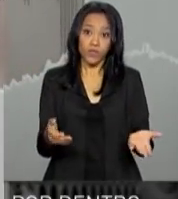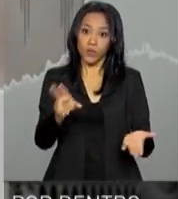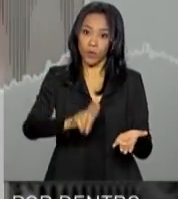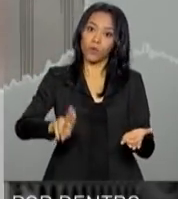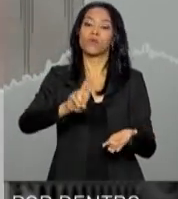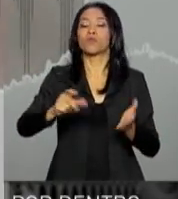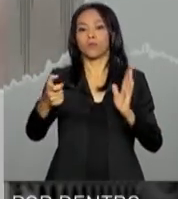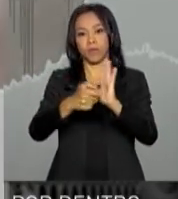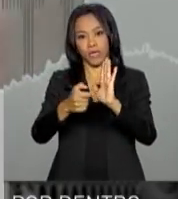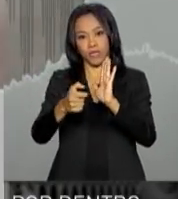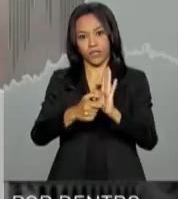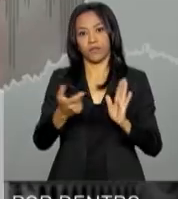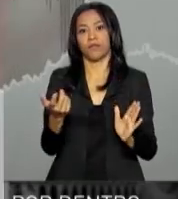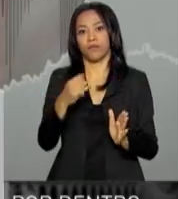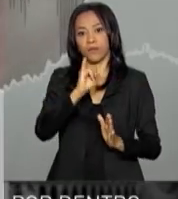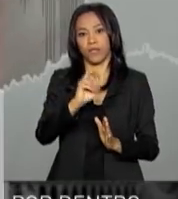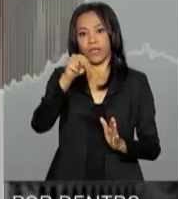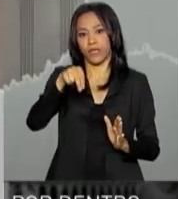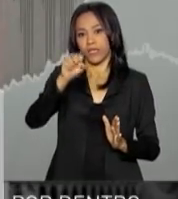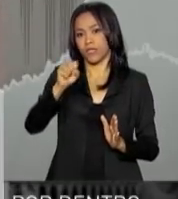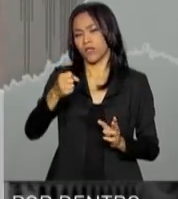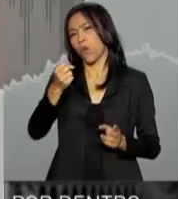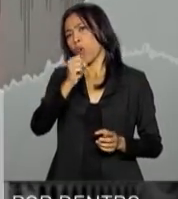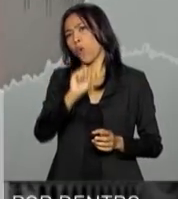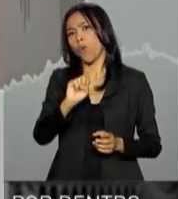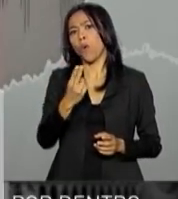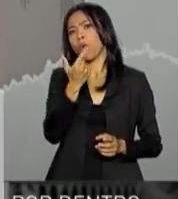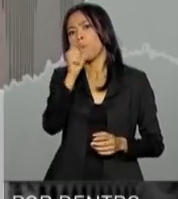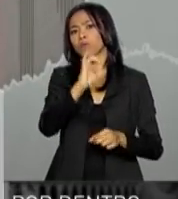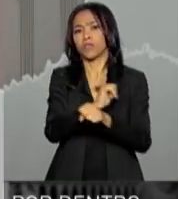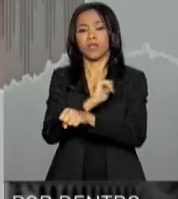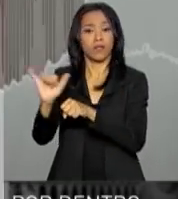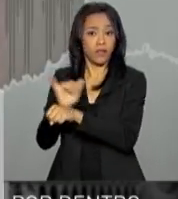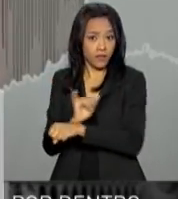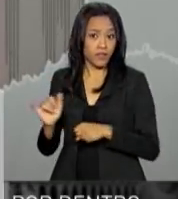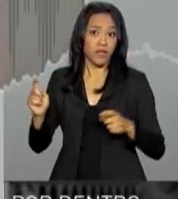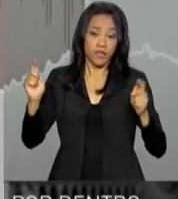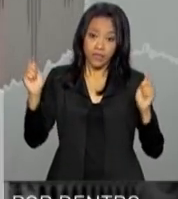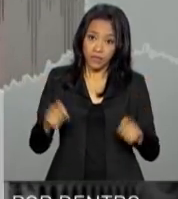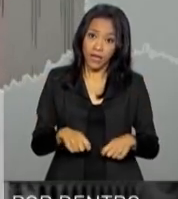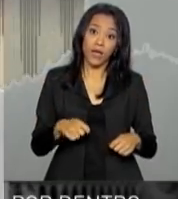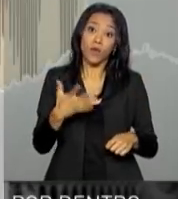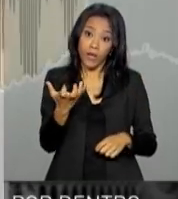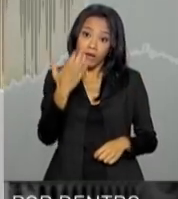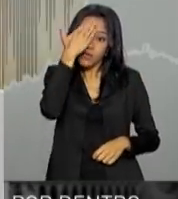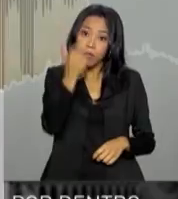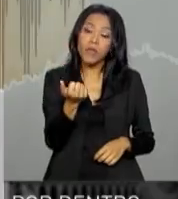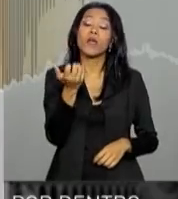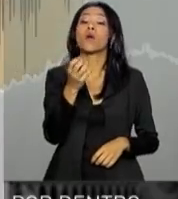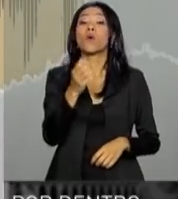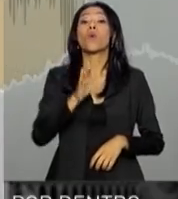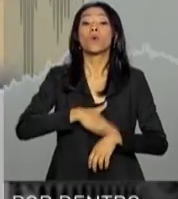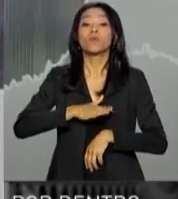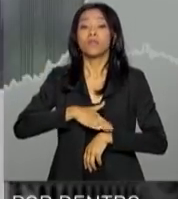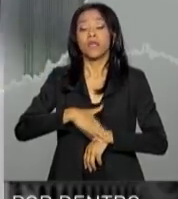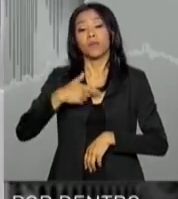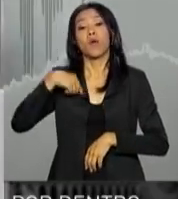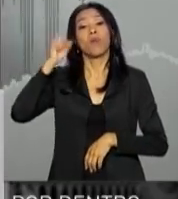meu inss é outras formas é possível então nesse caso o que eu quero saber quanto tempo falta para eu me aposentar